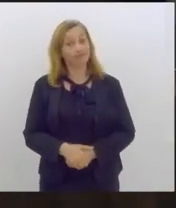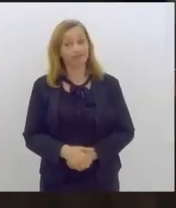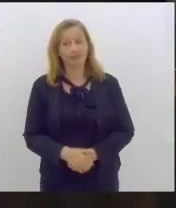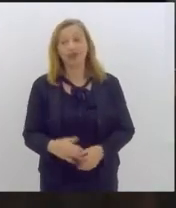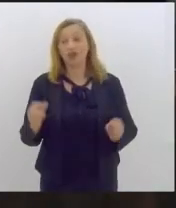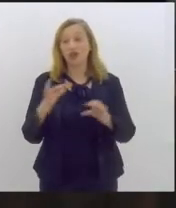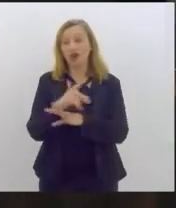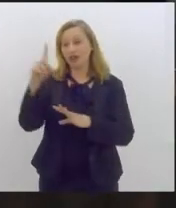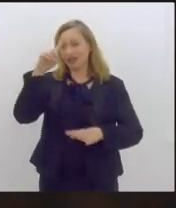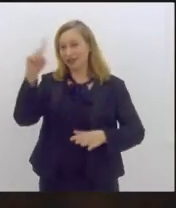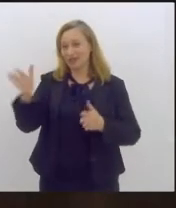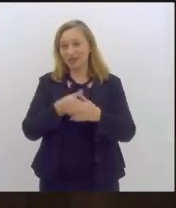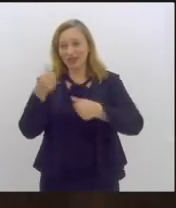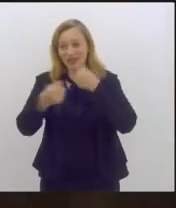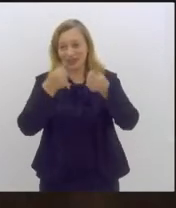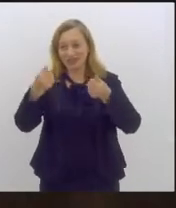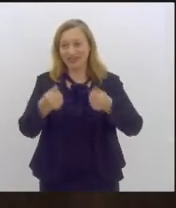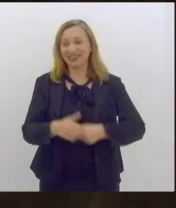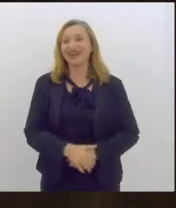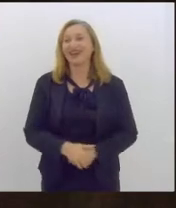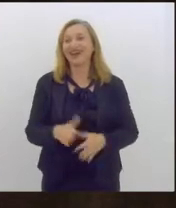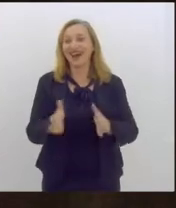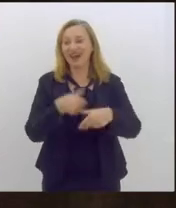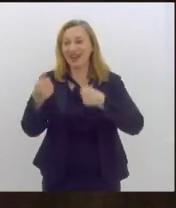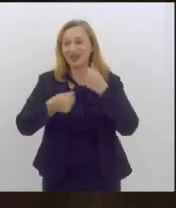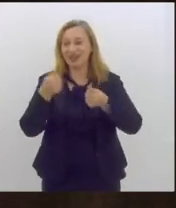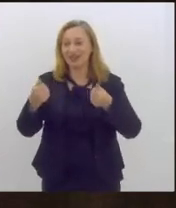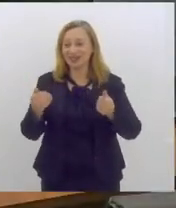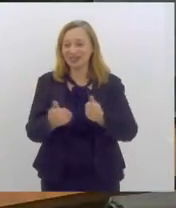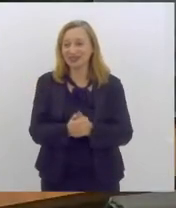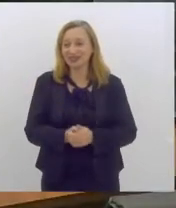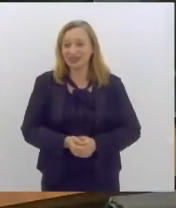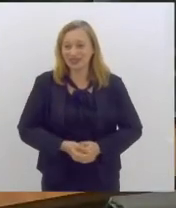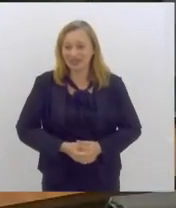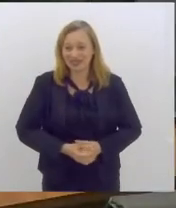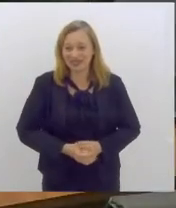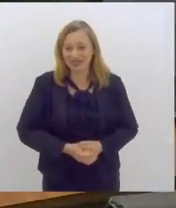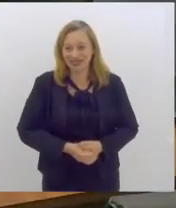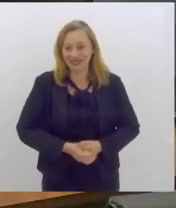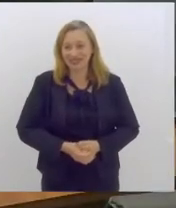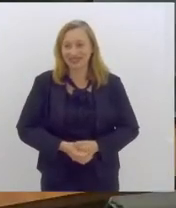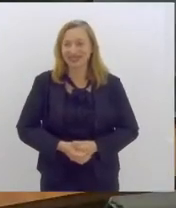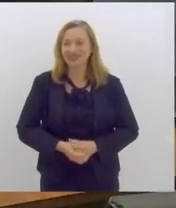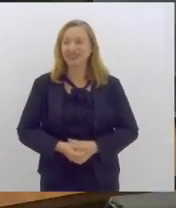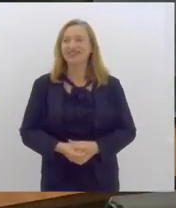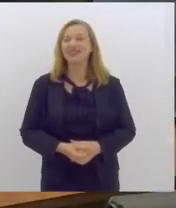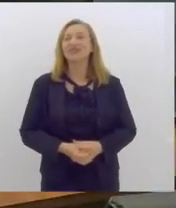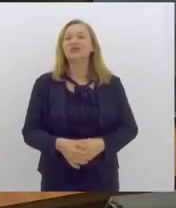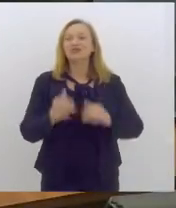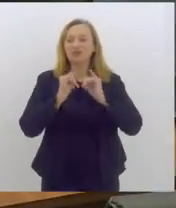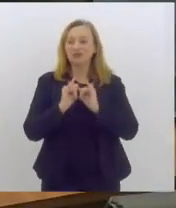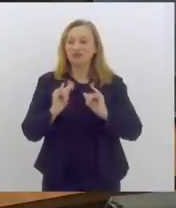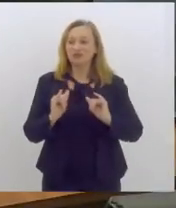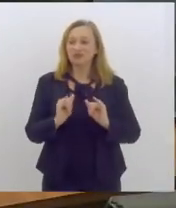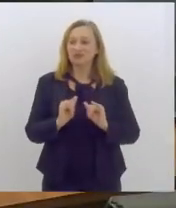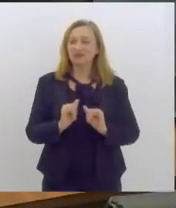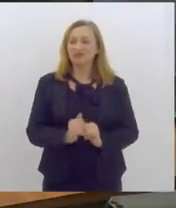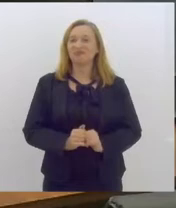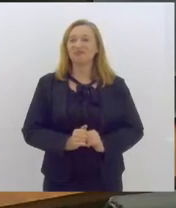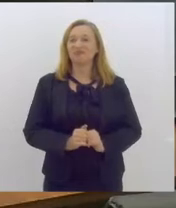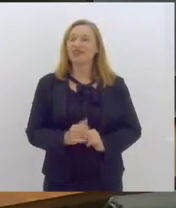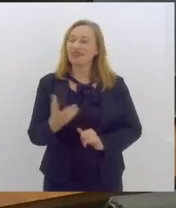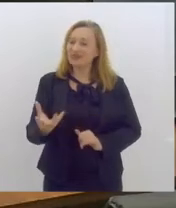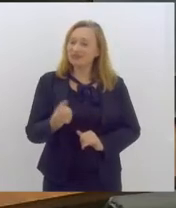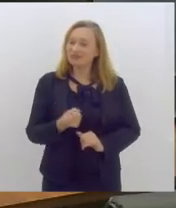com glória a Deus glória a Deus aleluia aleluia assim seja os anúncios então